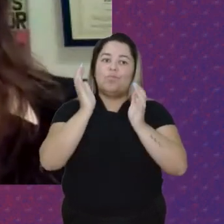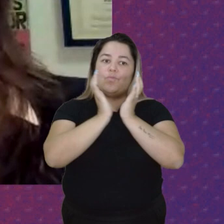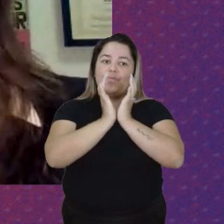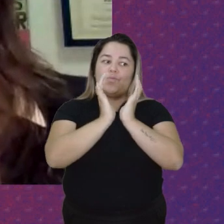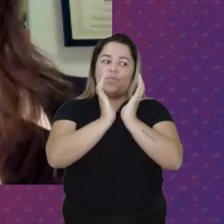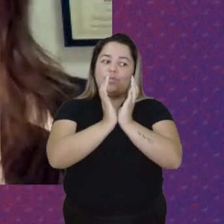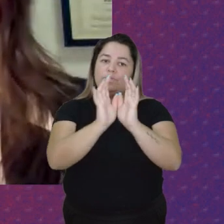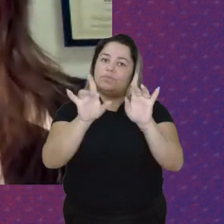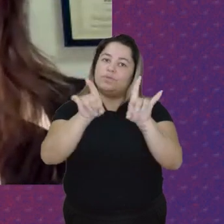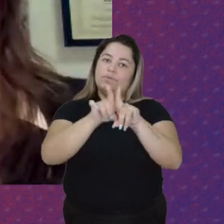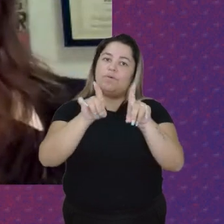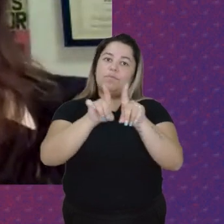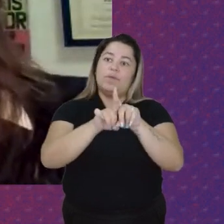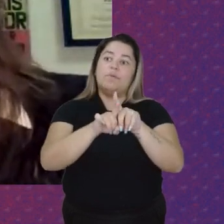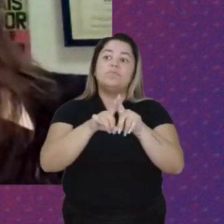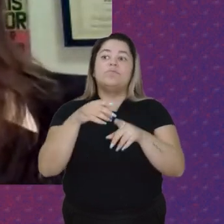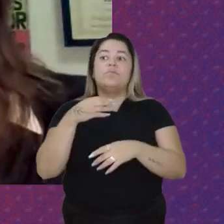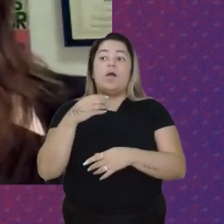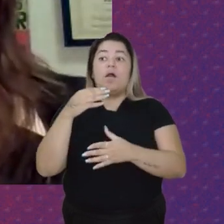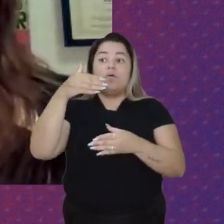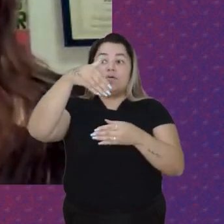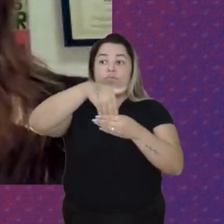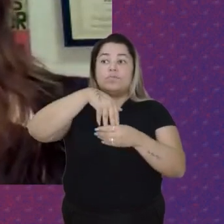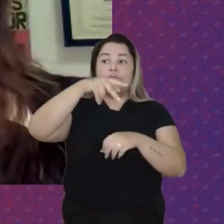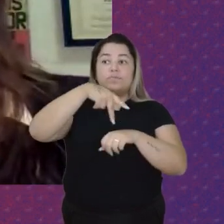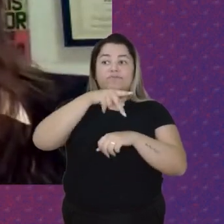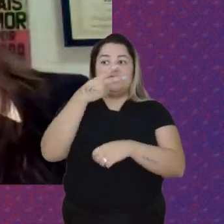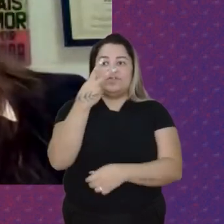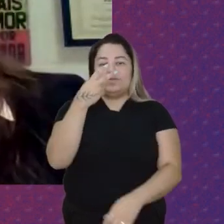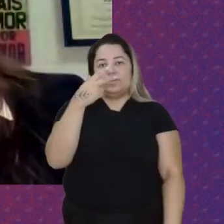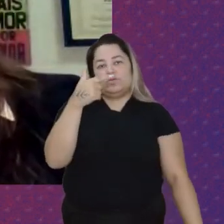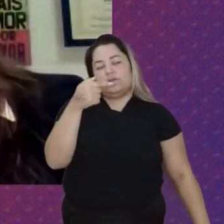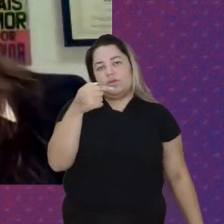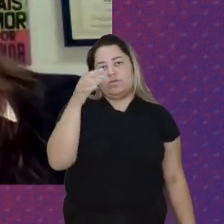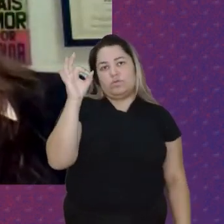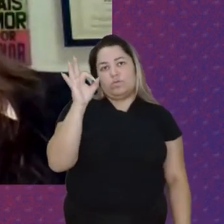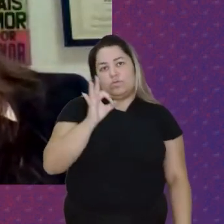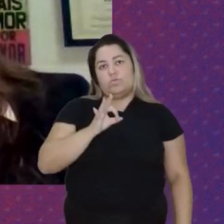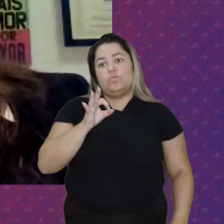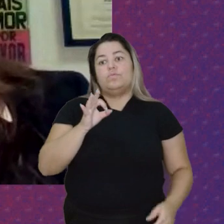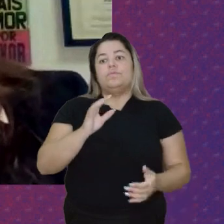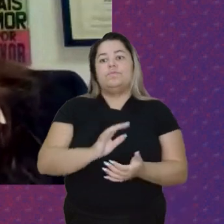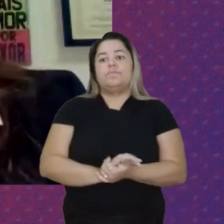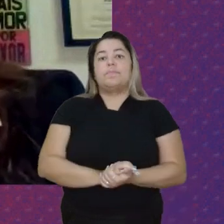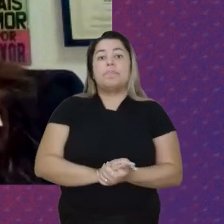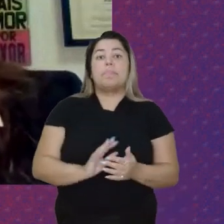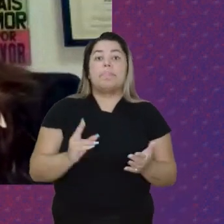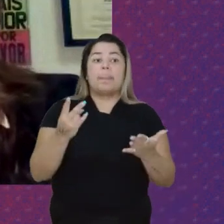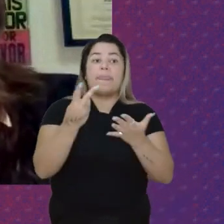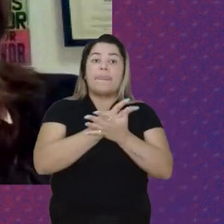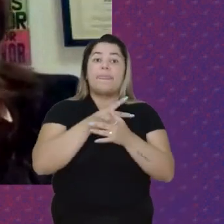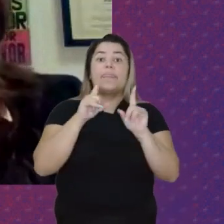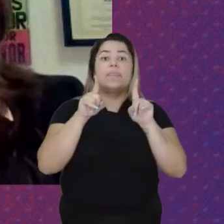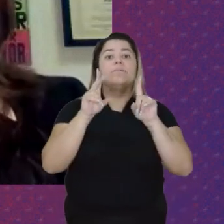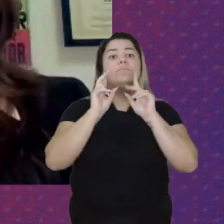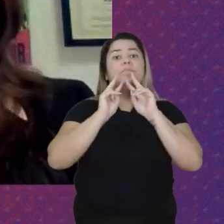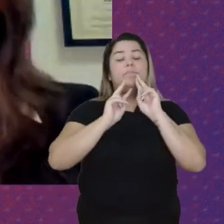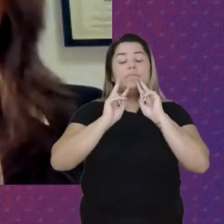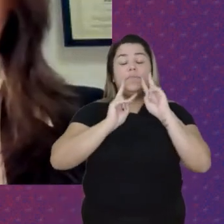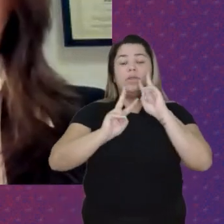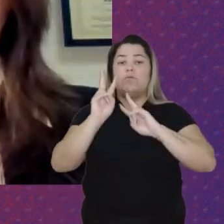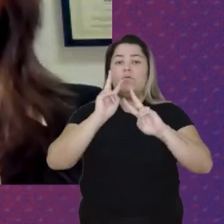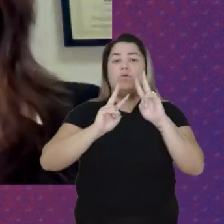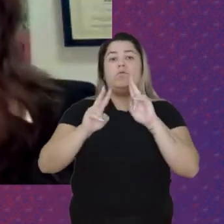apto a votar no país, elas são 27%, né, do eleitorado. E o que acontece? Se a gente olha o